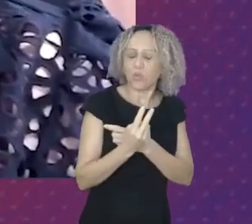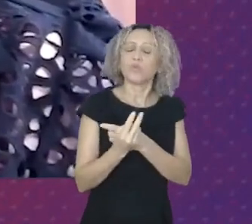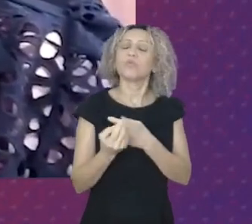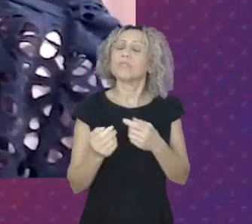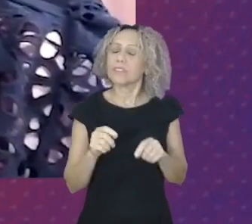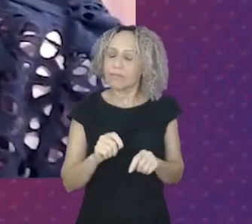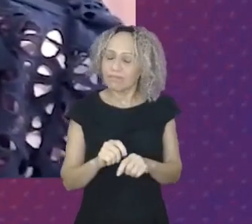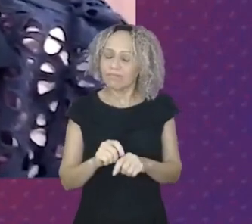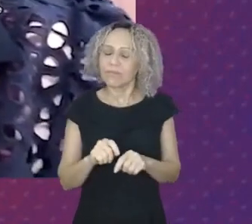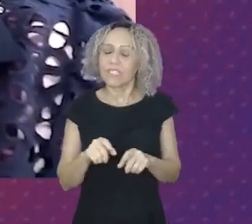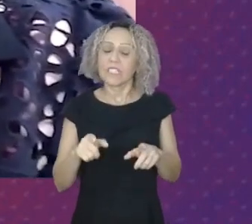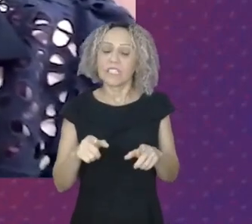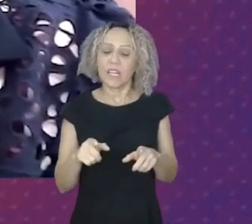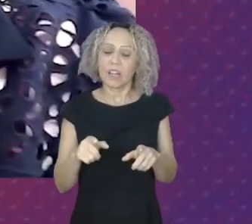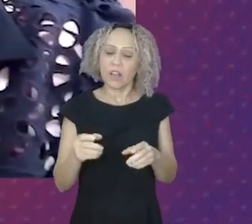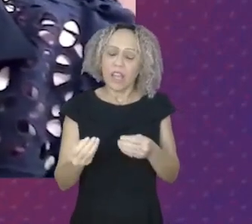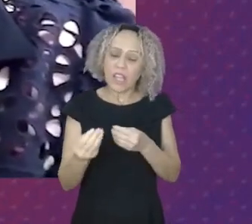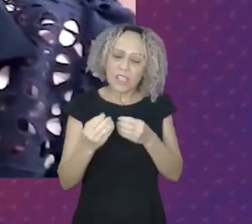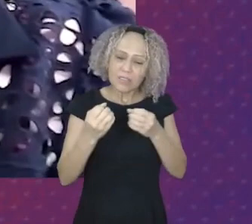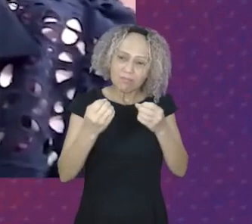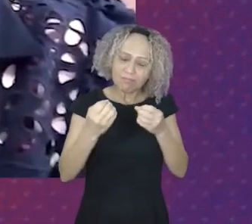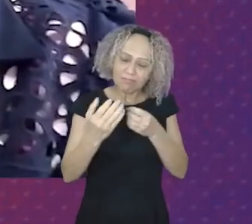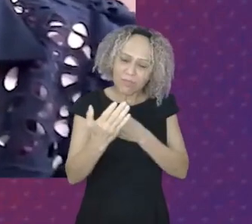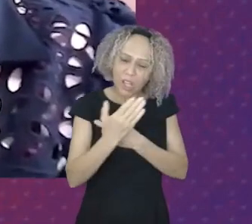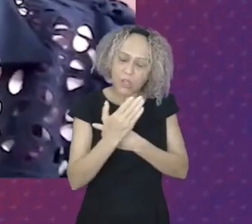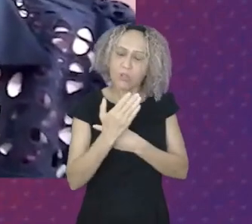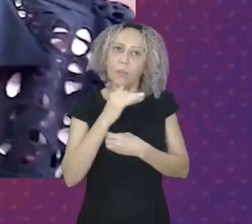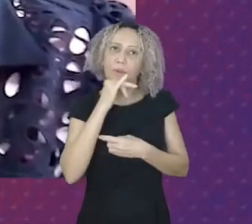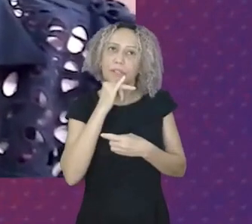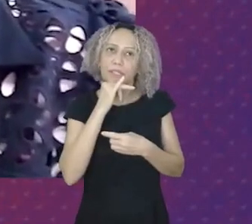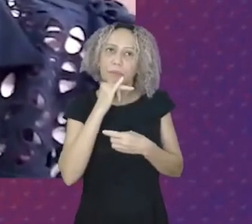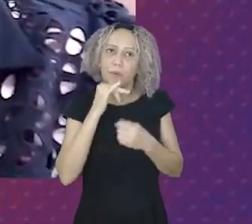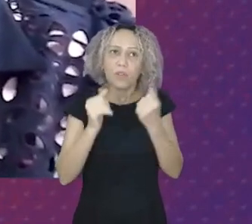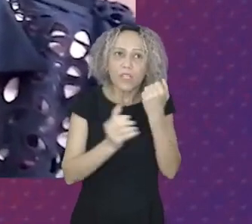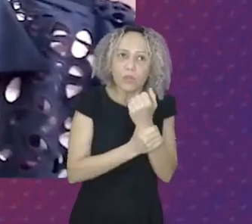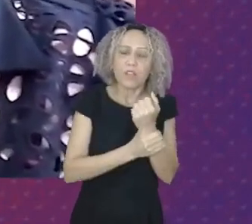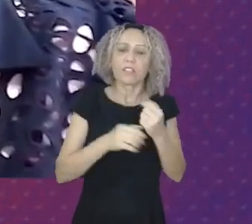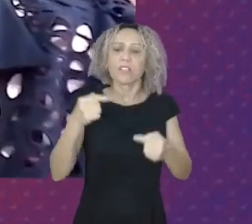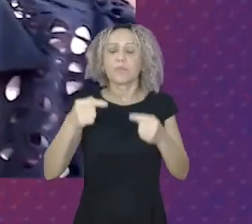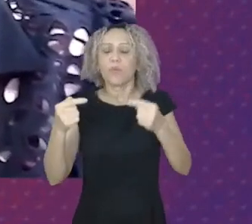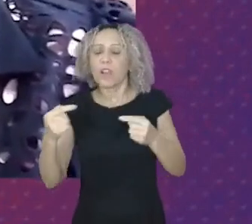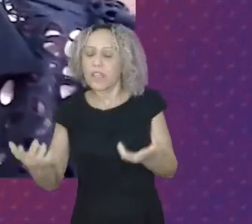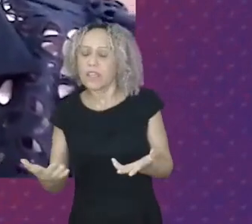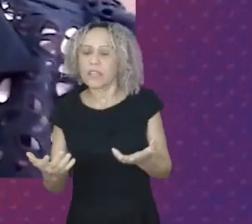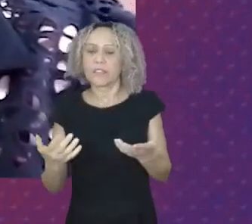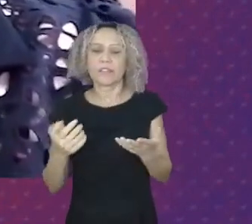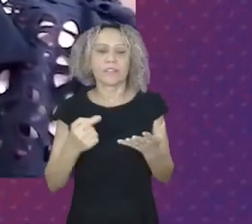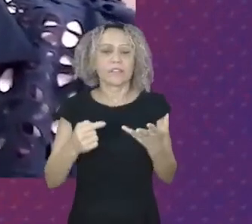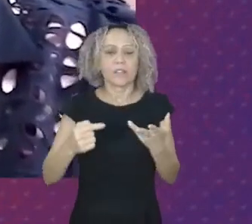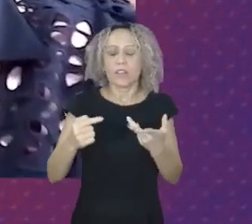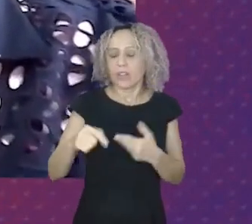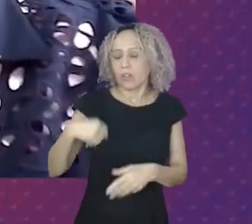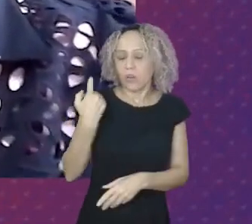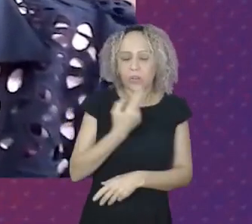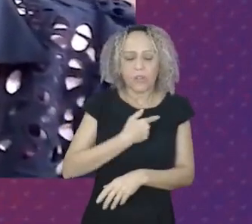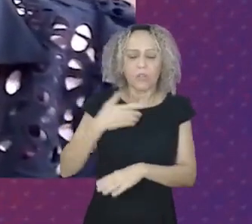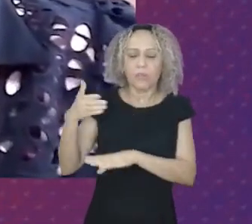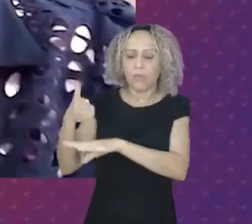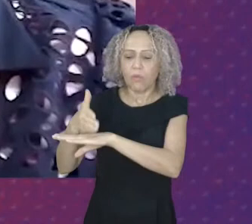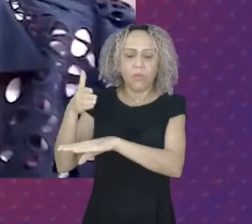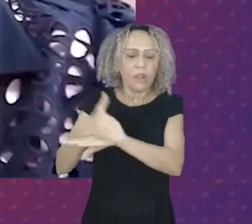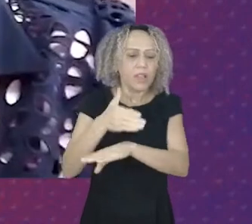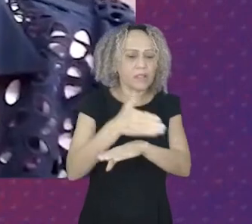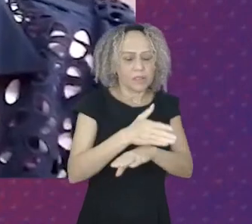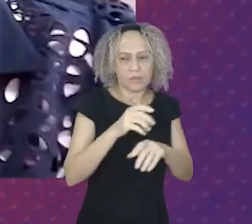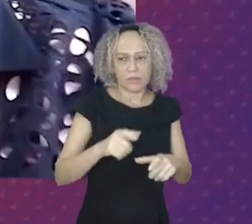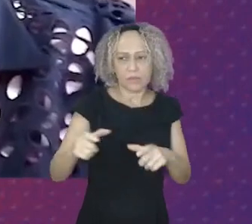debatermos essas políticas para que, quando nós chegarmos em qualquer espaço de poder, quando